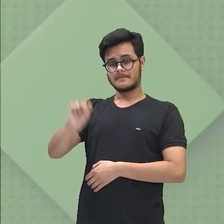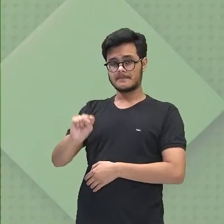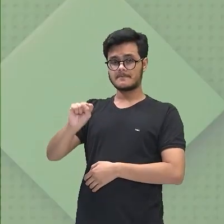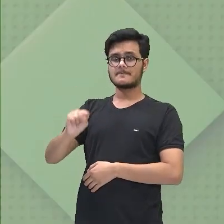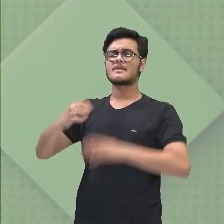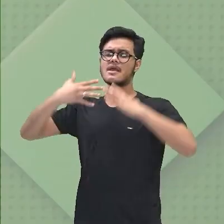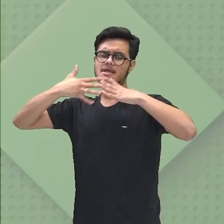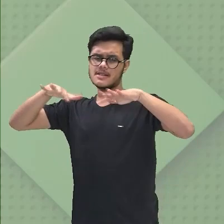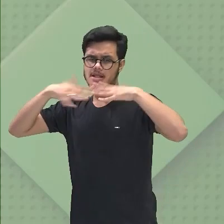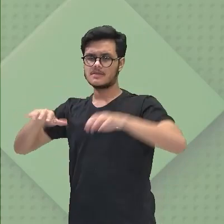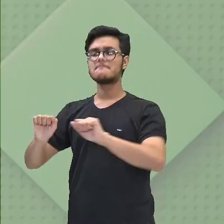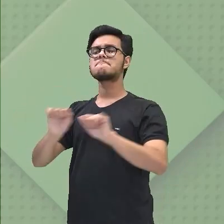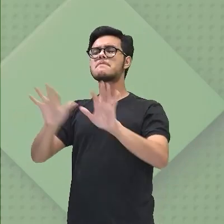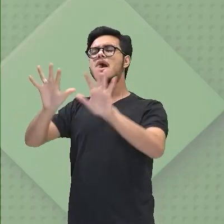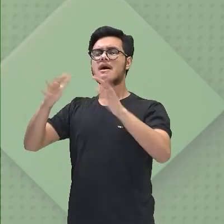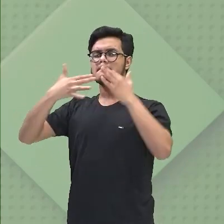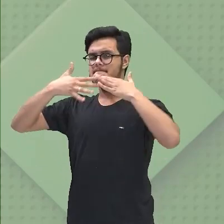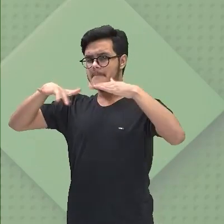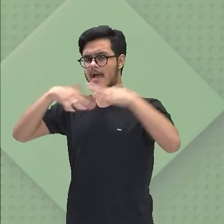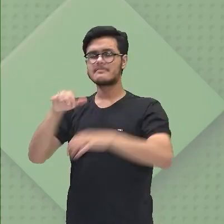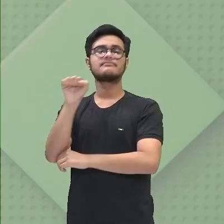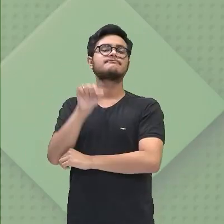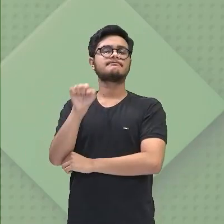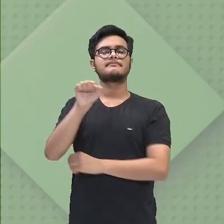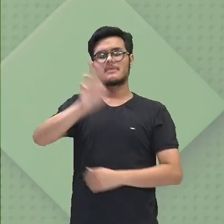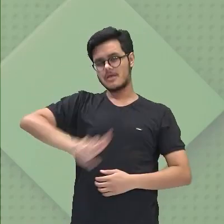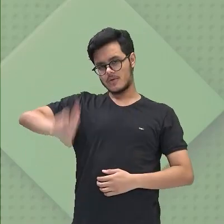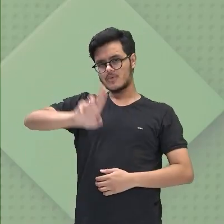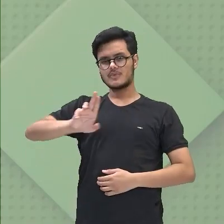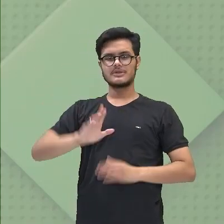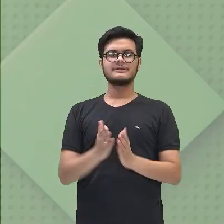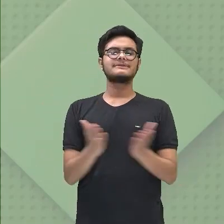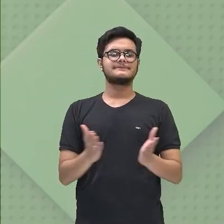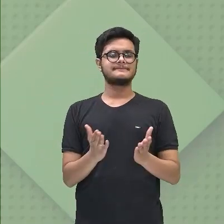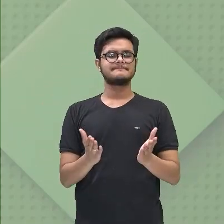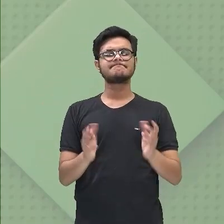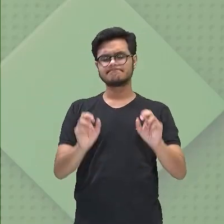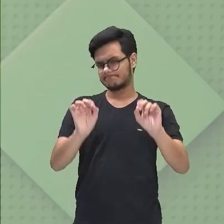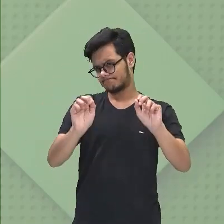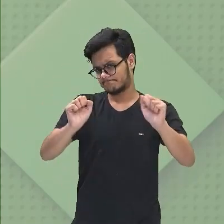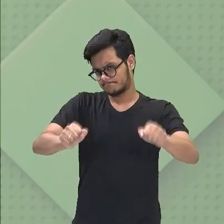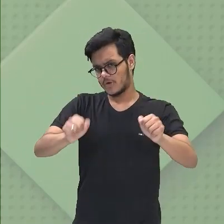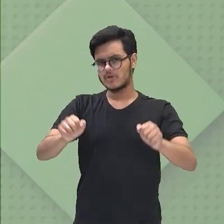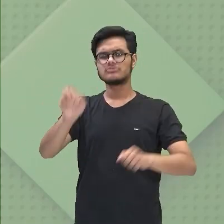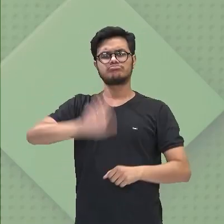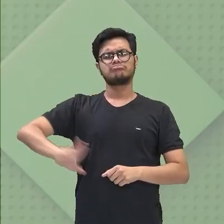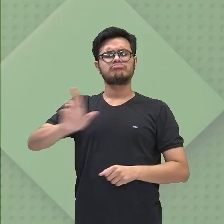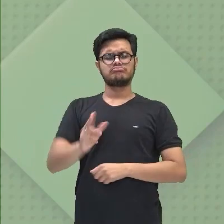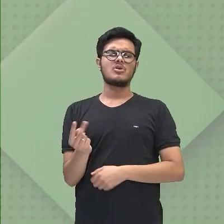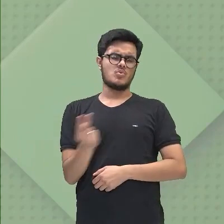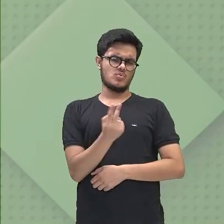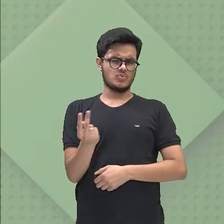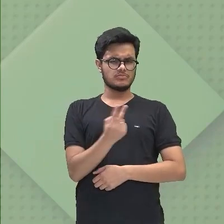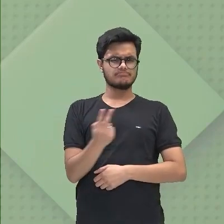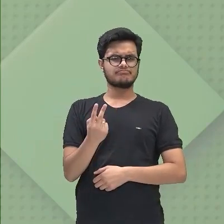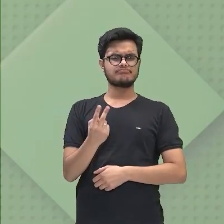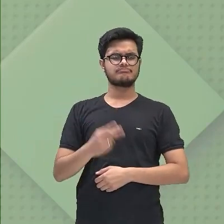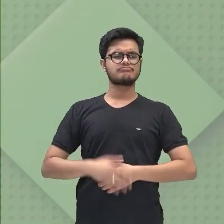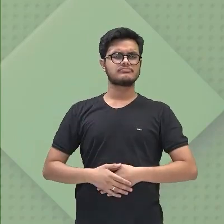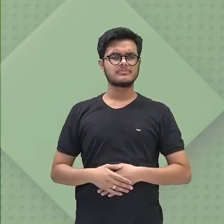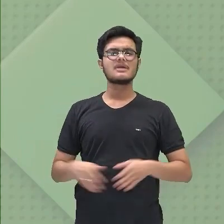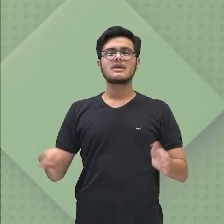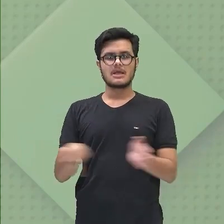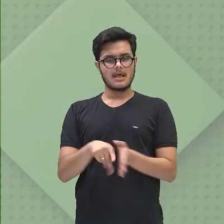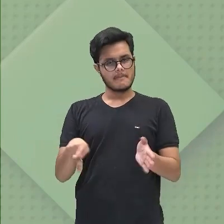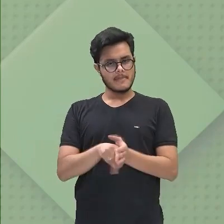como combustível veicular, desde que esse veículo seja adaptado. Então, são também exemplos de fontes não